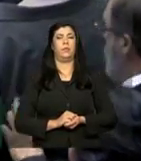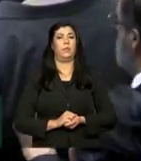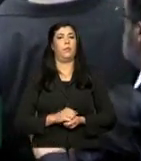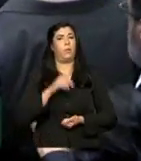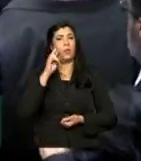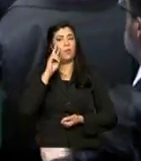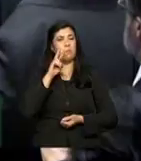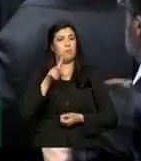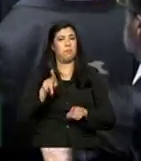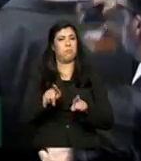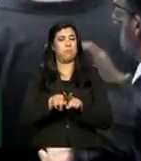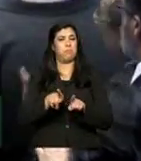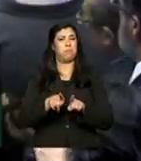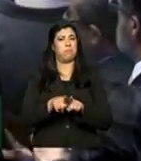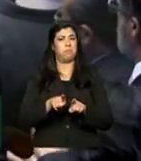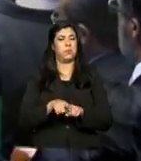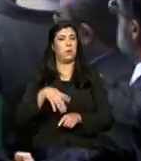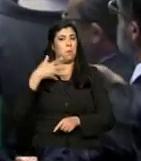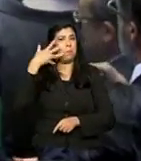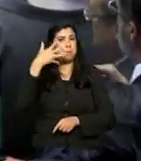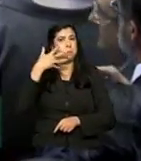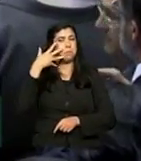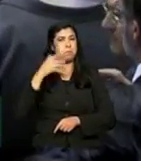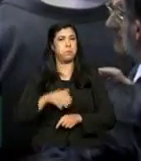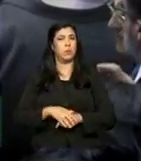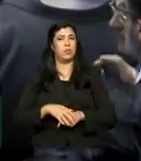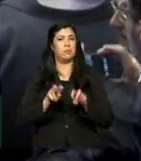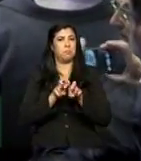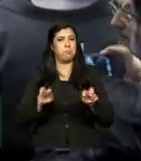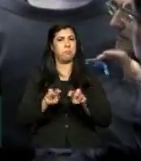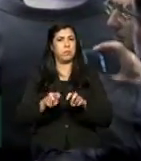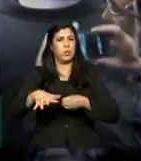Plenário da Câmara dos Deputados, bastante cheio.